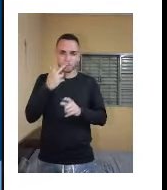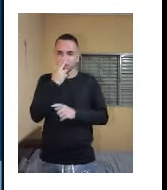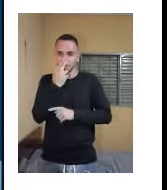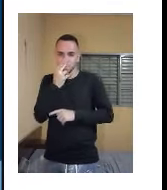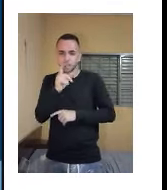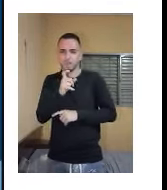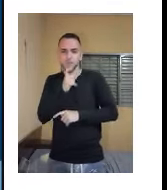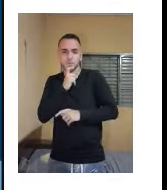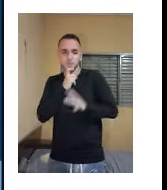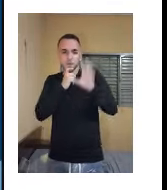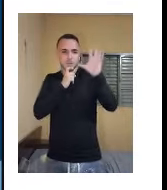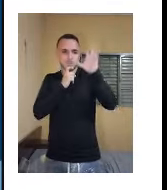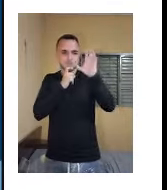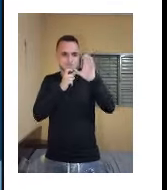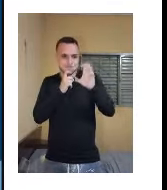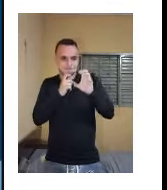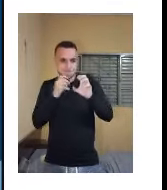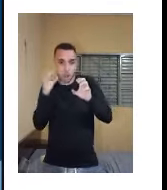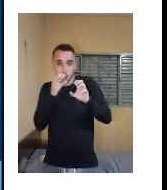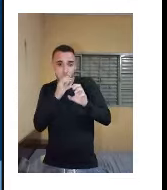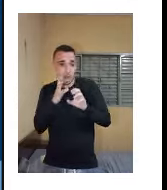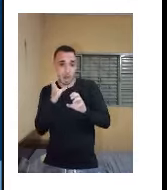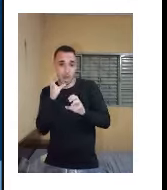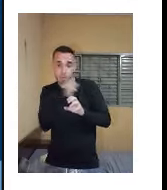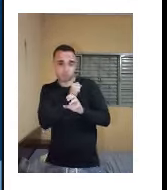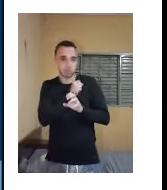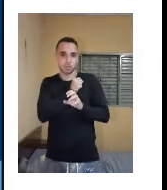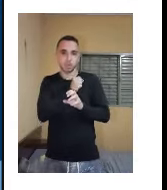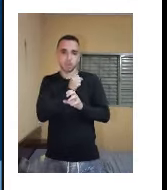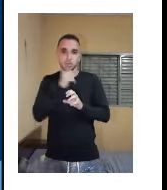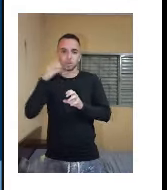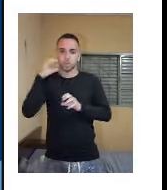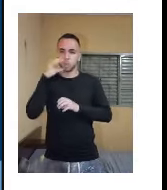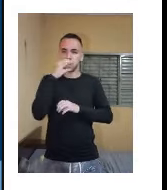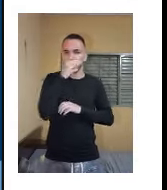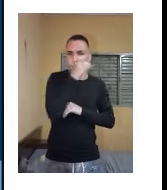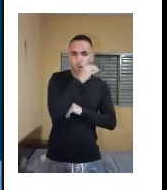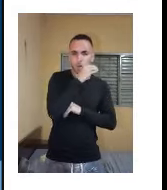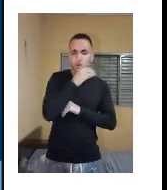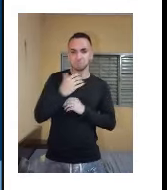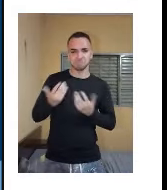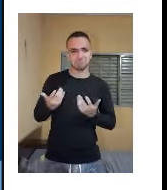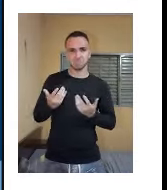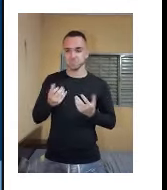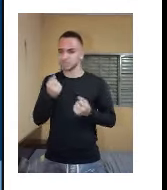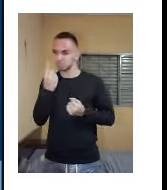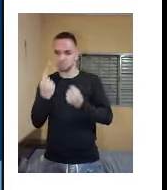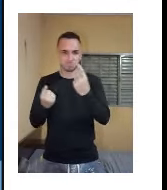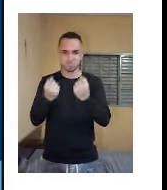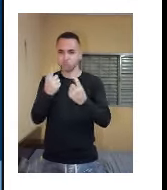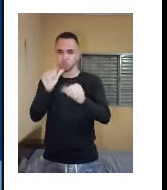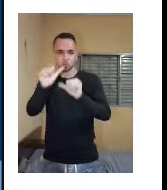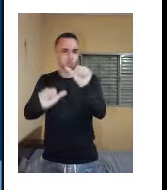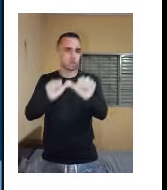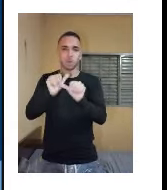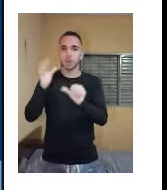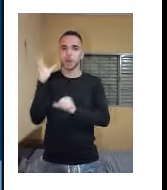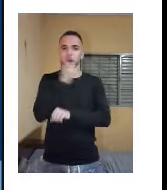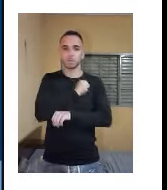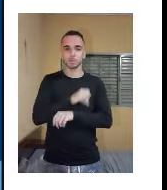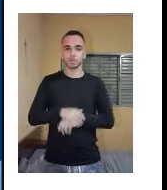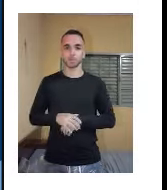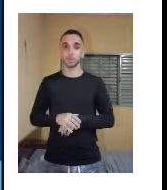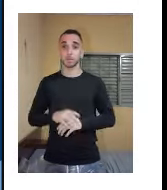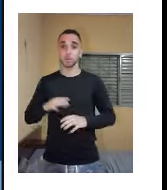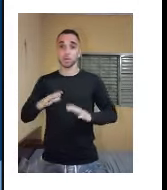né? E ela está sem precedentes quando a gente olha os estudos paleoclimáticos,